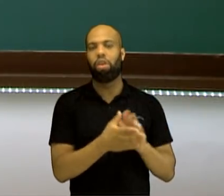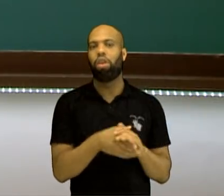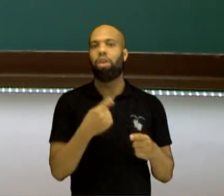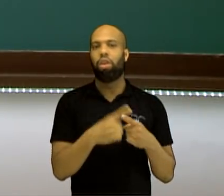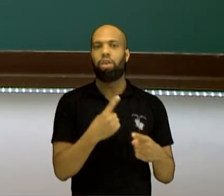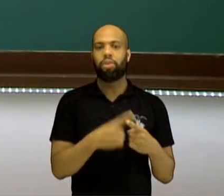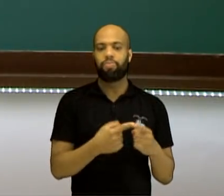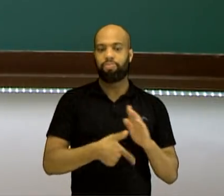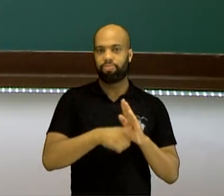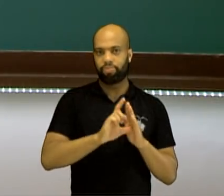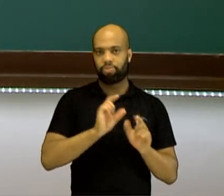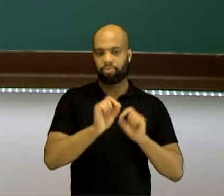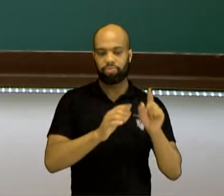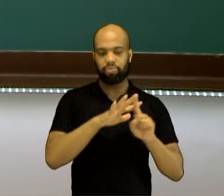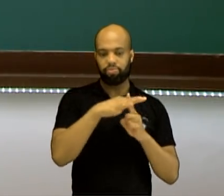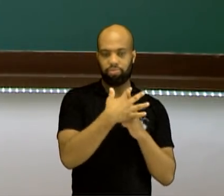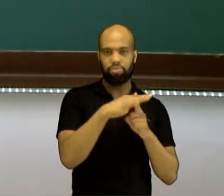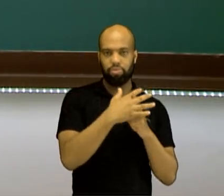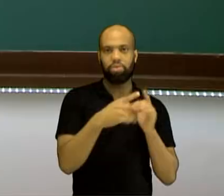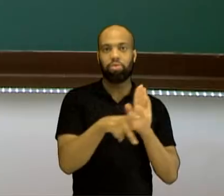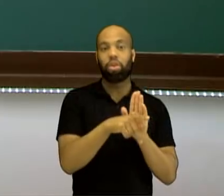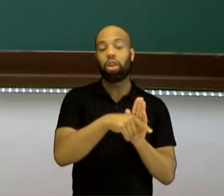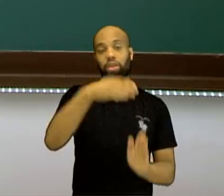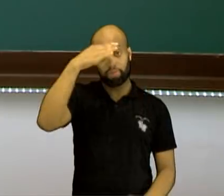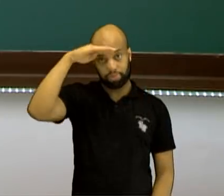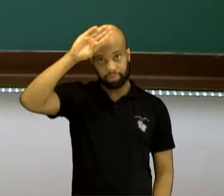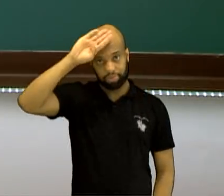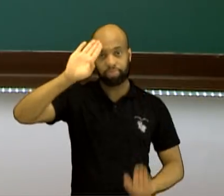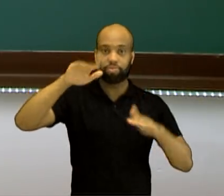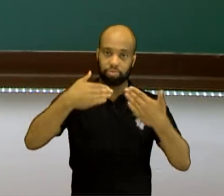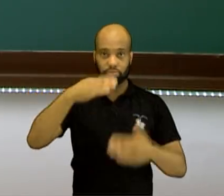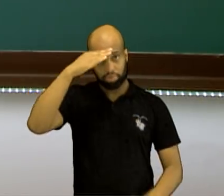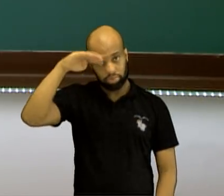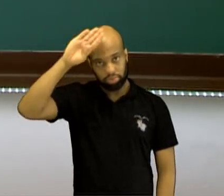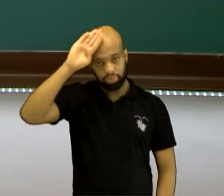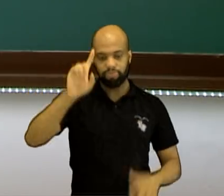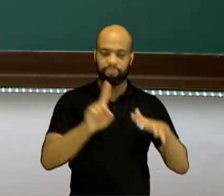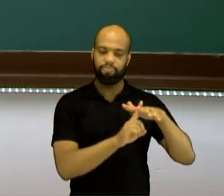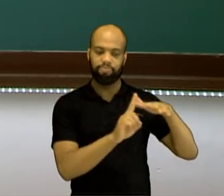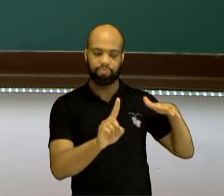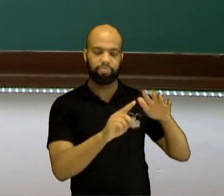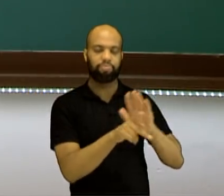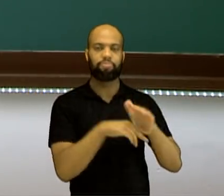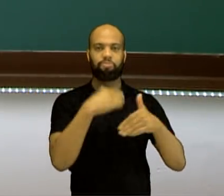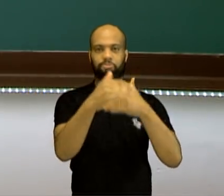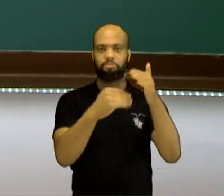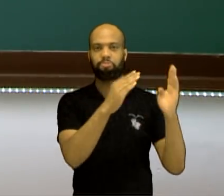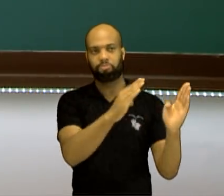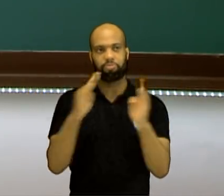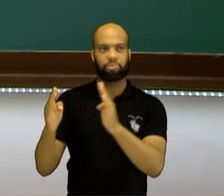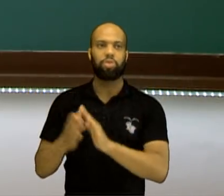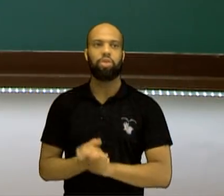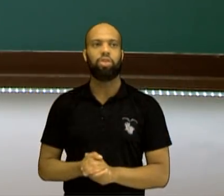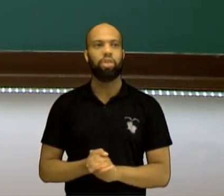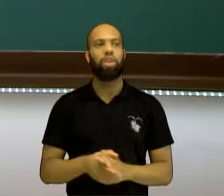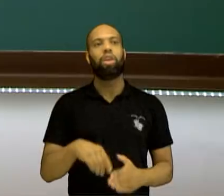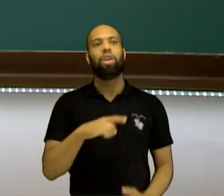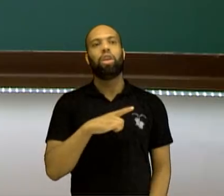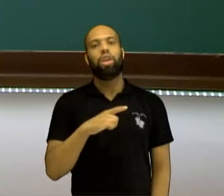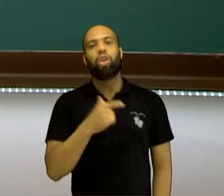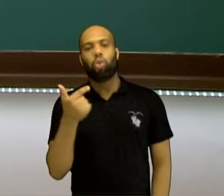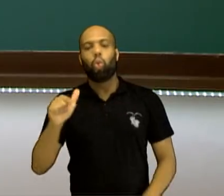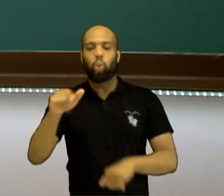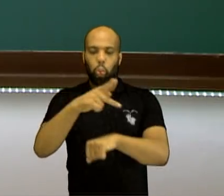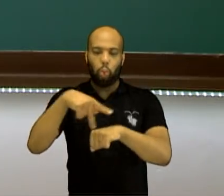aconteceu lá na Guerra Fria e Cuba ainda encontra-se excluída desses processos. E outros pequenos